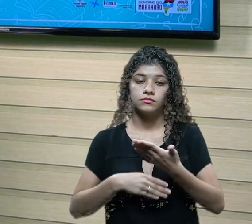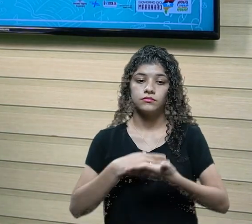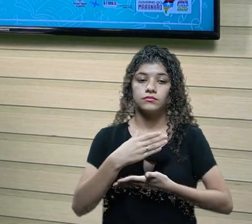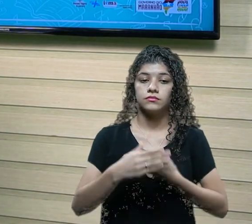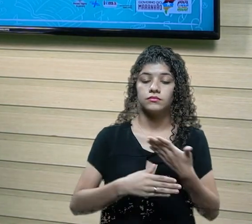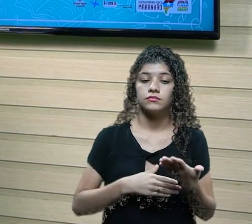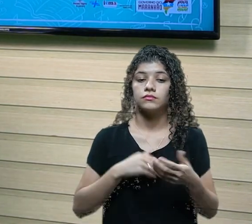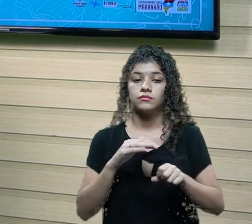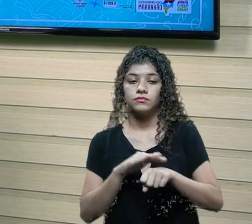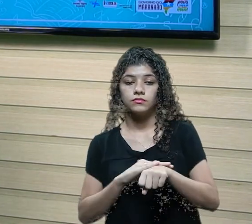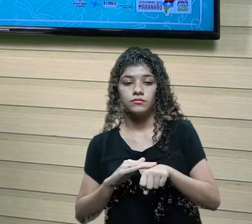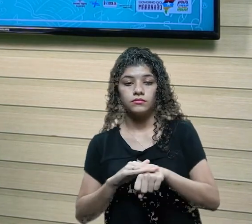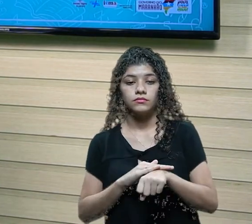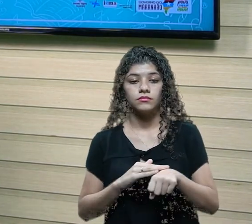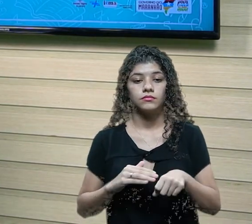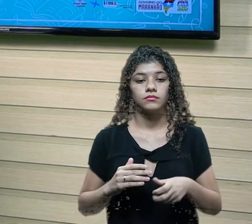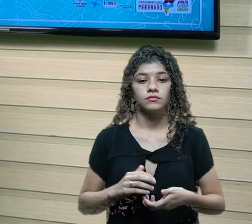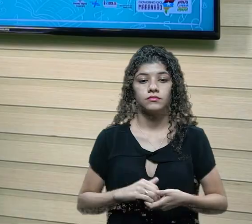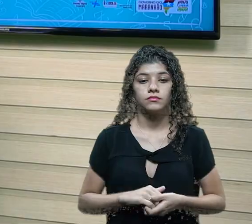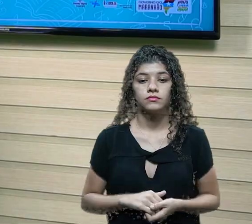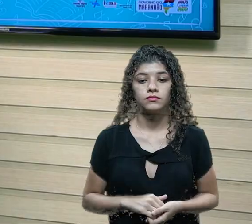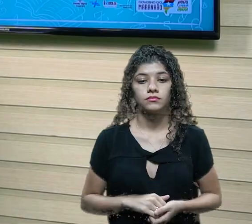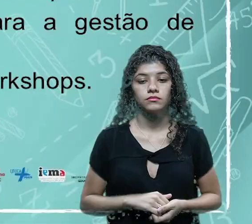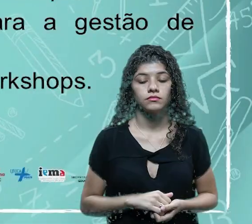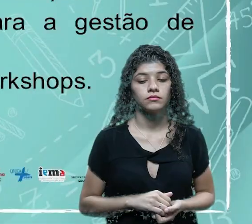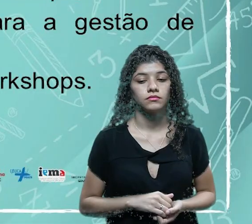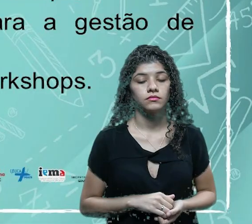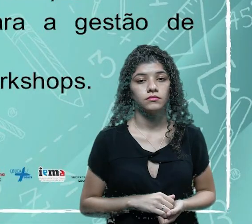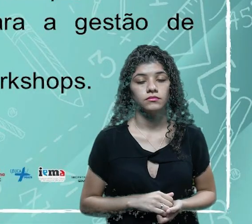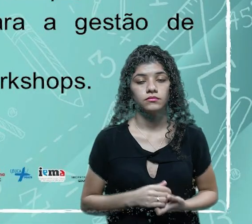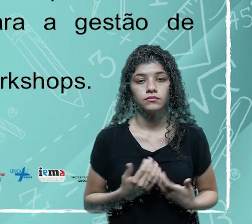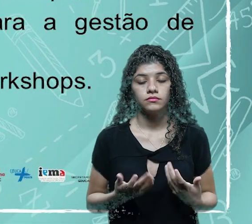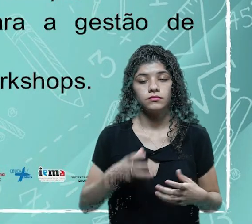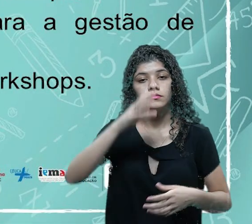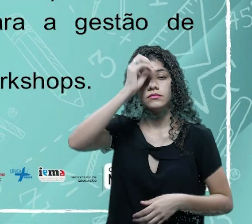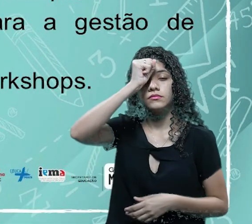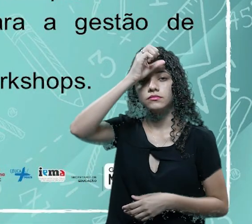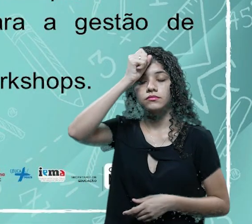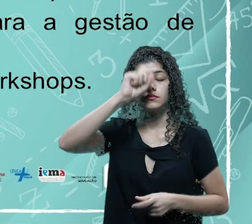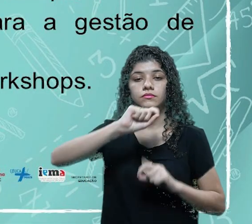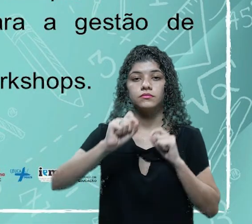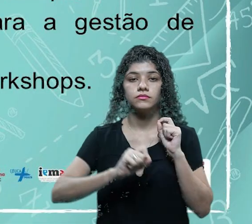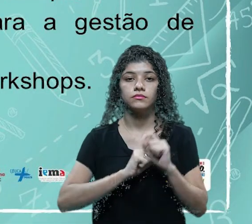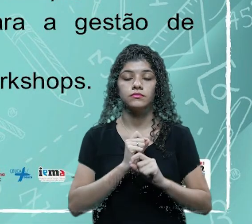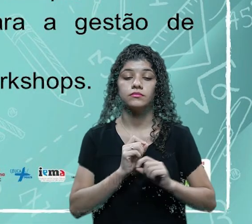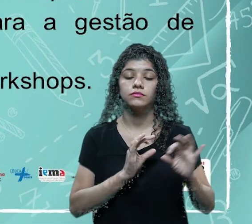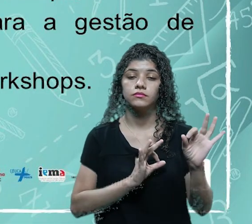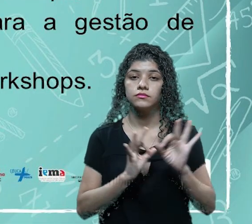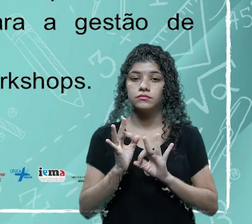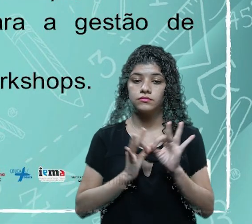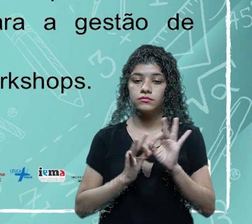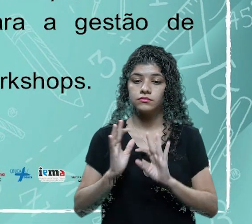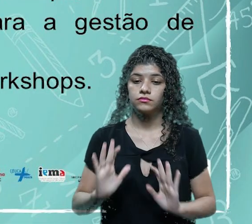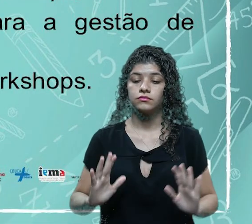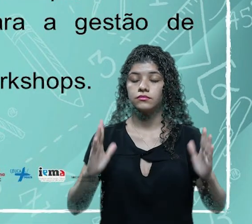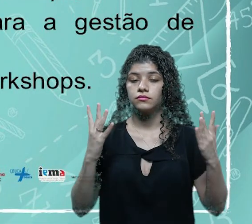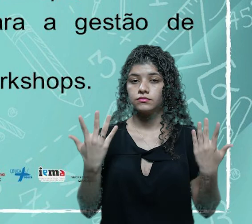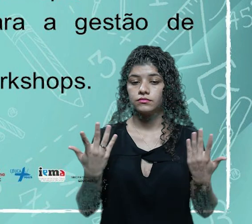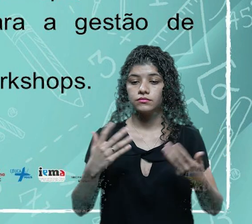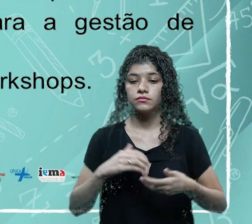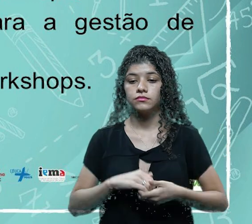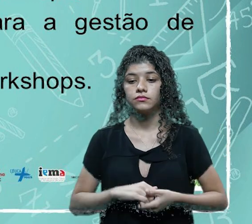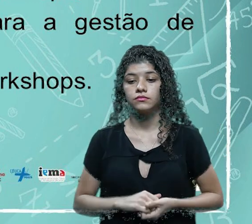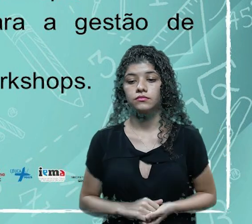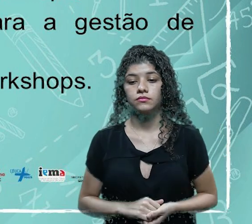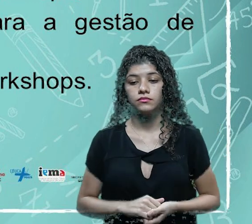interagem discutem sobre essa temática e aprendendo os Claro é organizar um evento